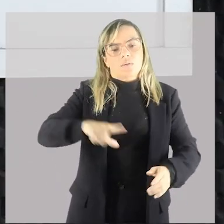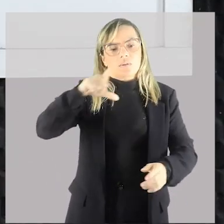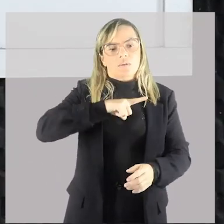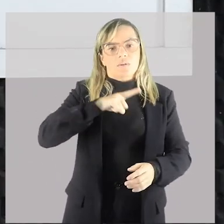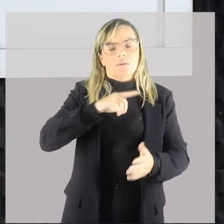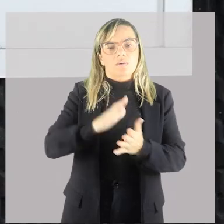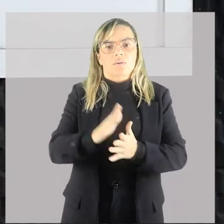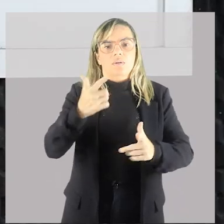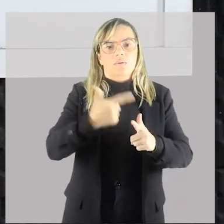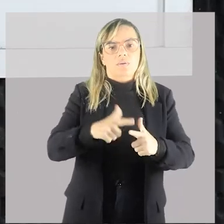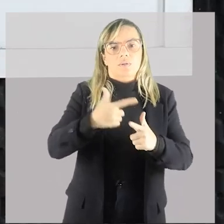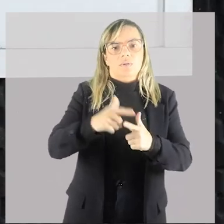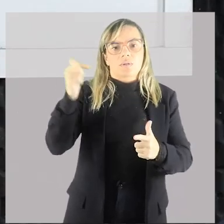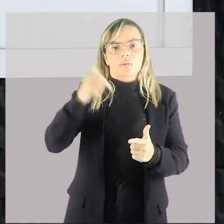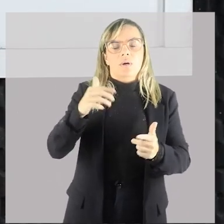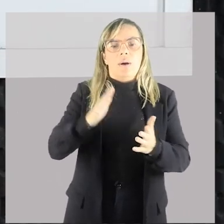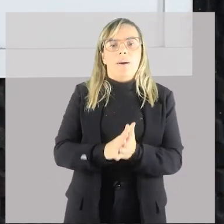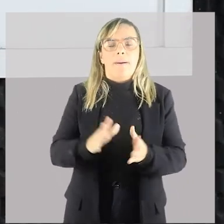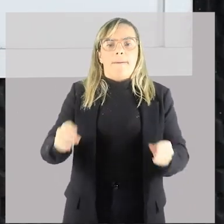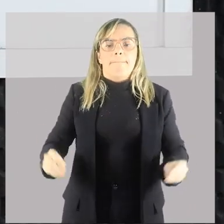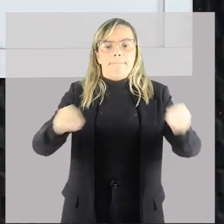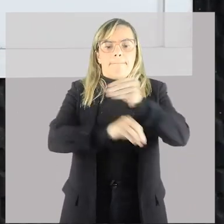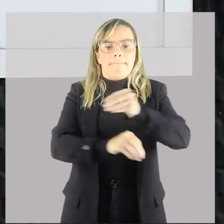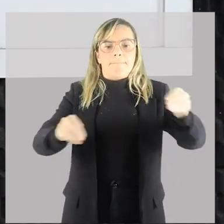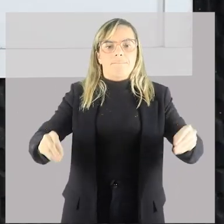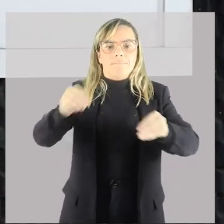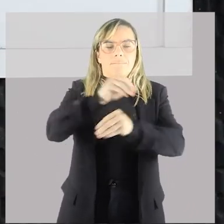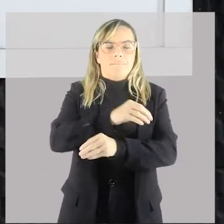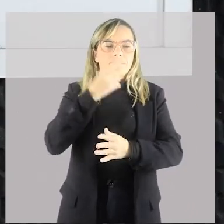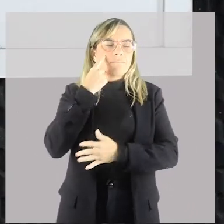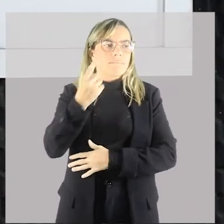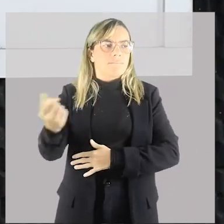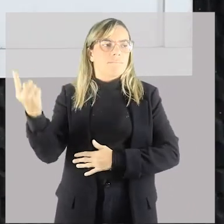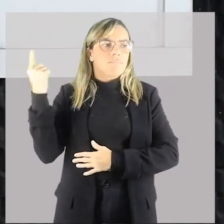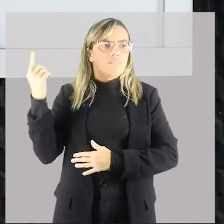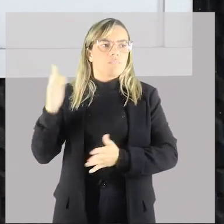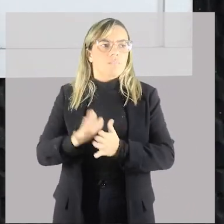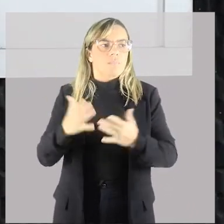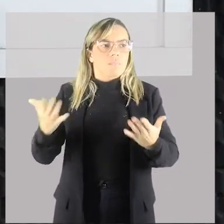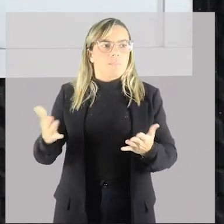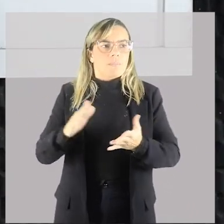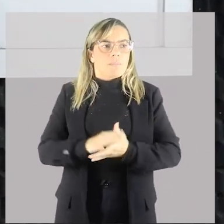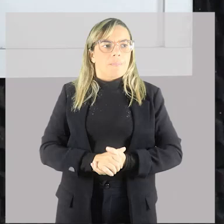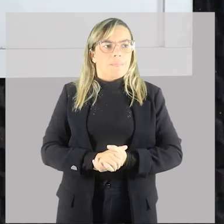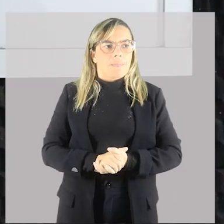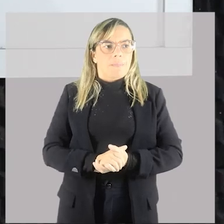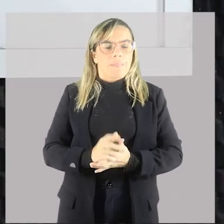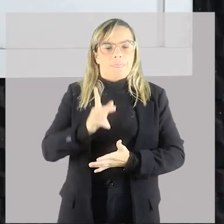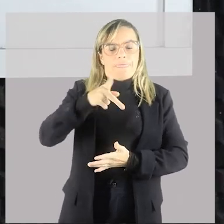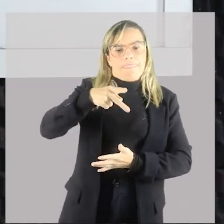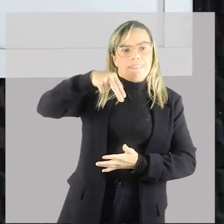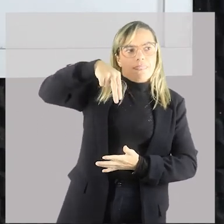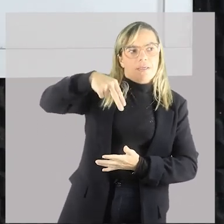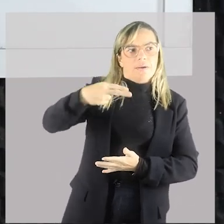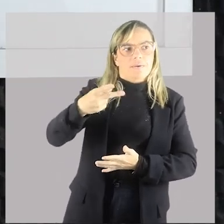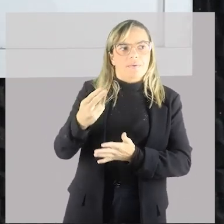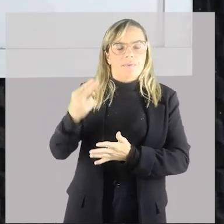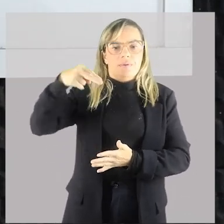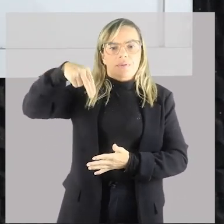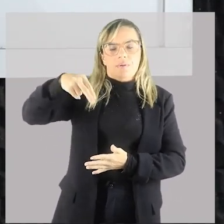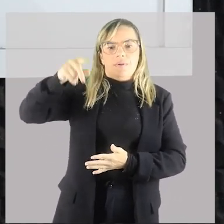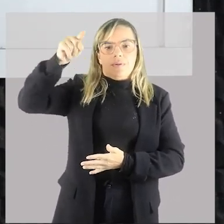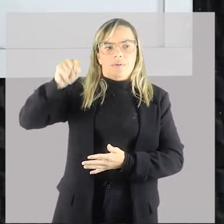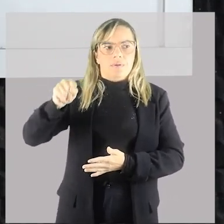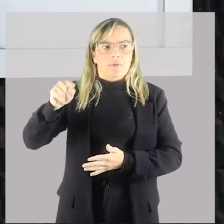um problema de permutação, certo? Então, veja aqui. Então, a permutação de n elementos, né? A troca